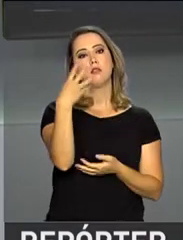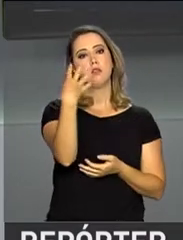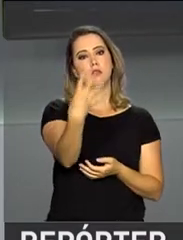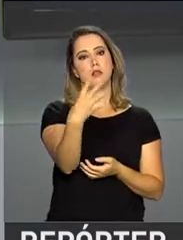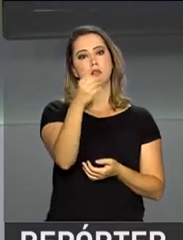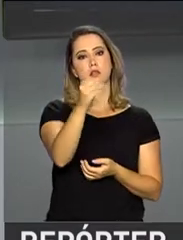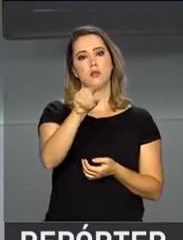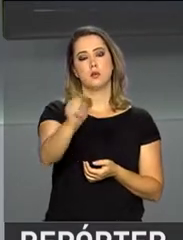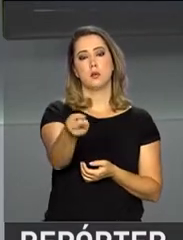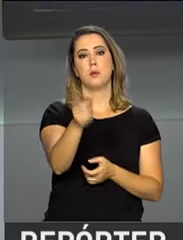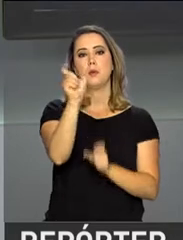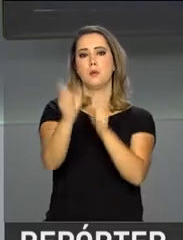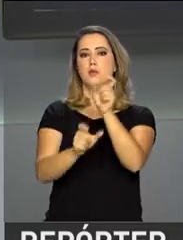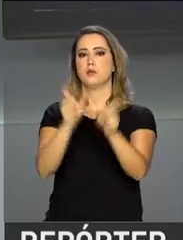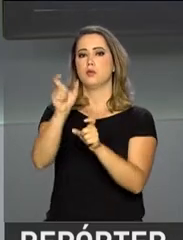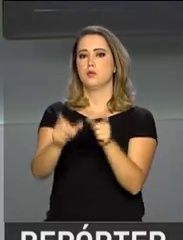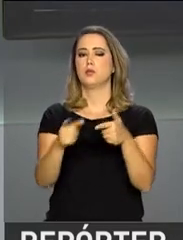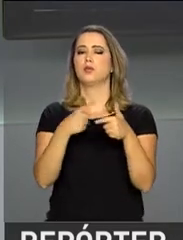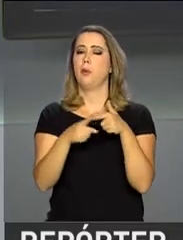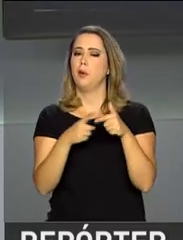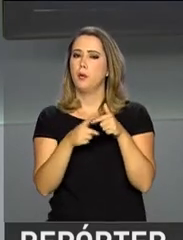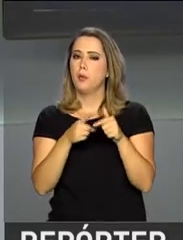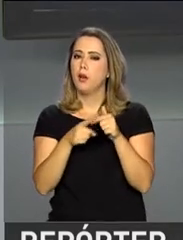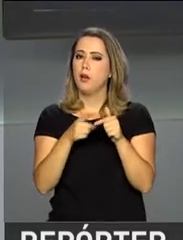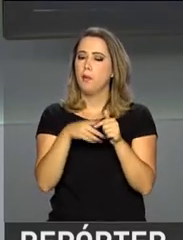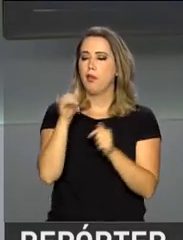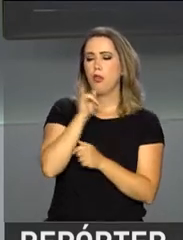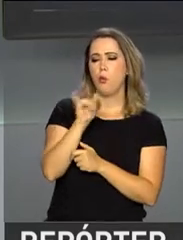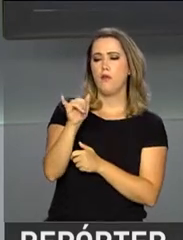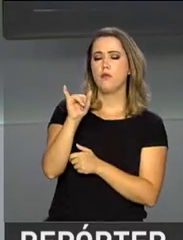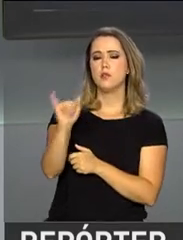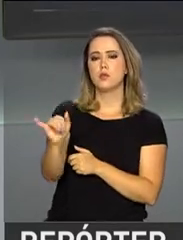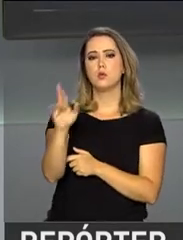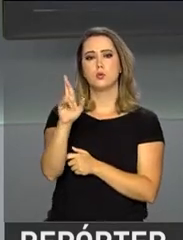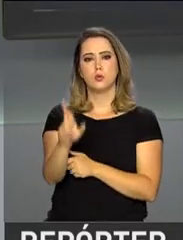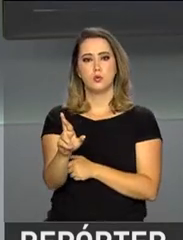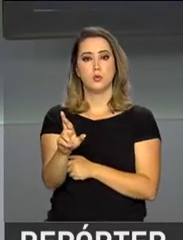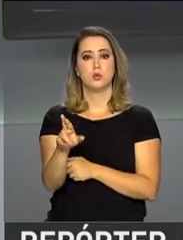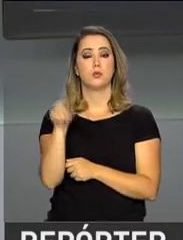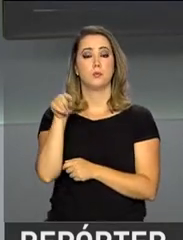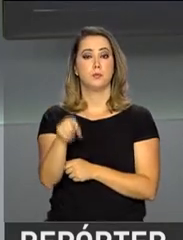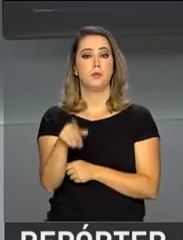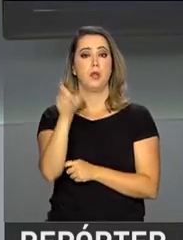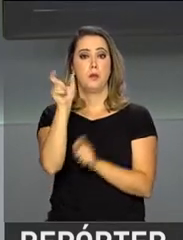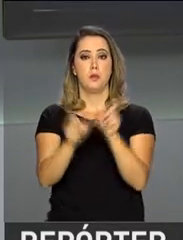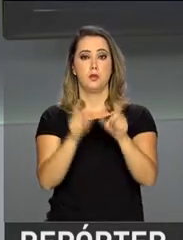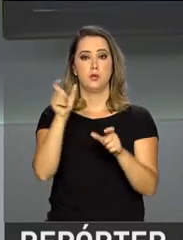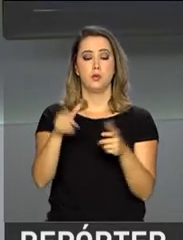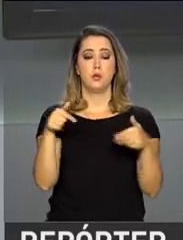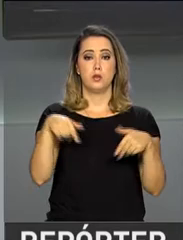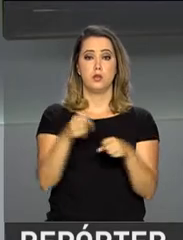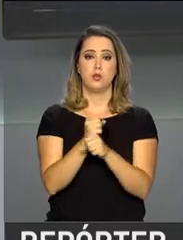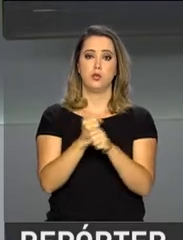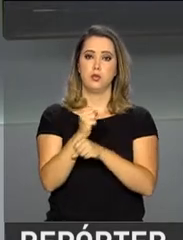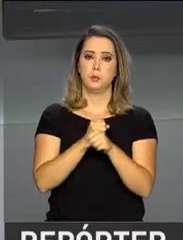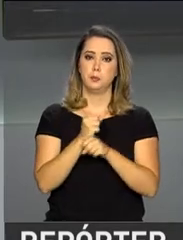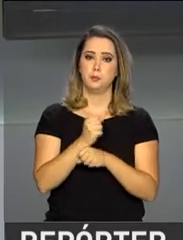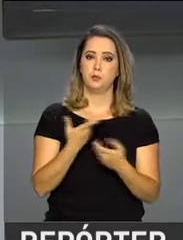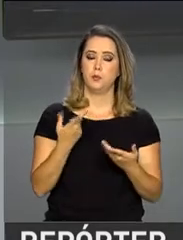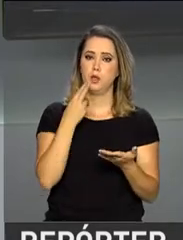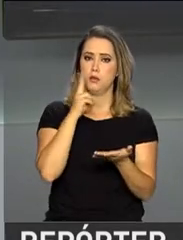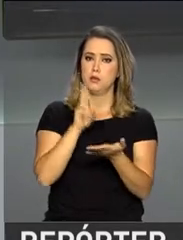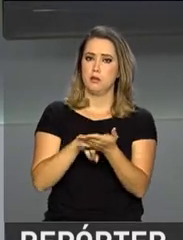dias indícios de com inconsistências nas declarações do imposto de renda da pessoa física de 2017